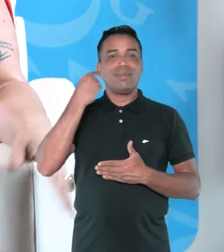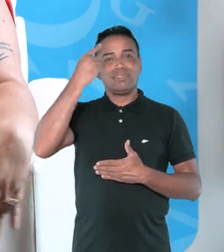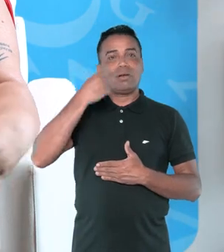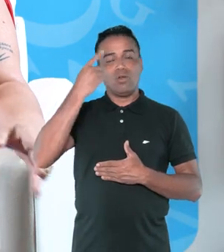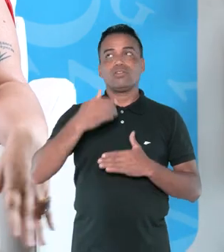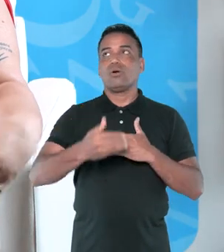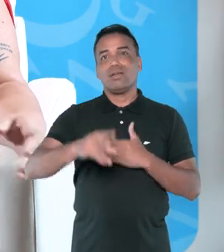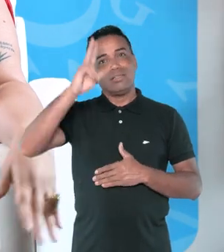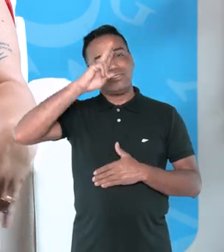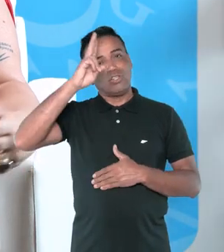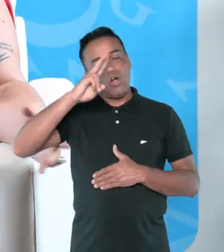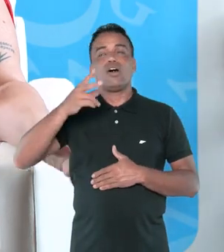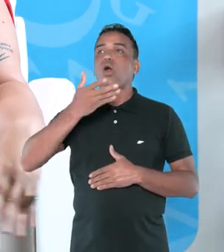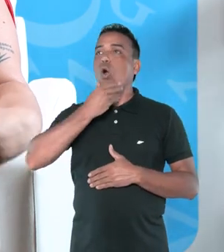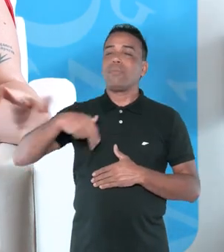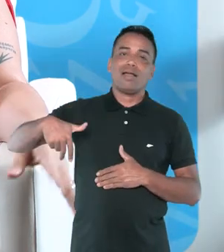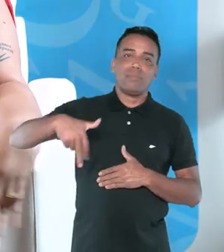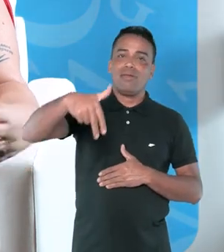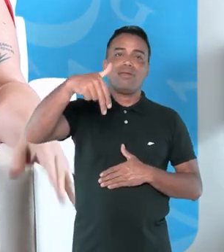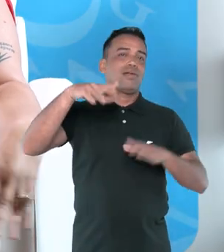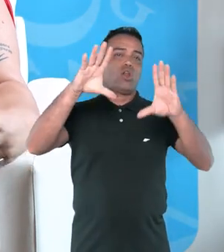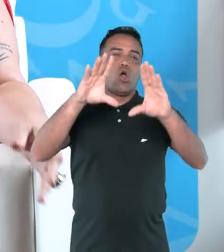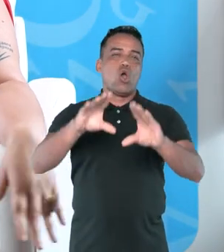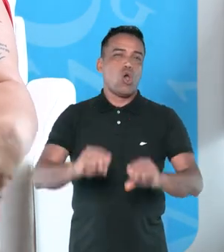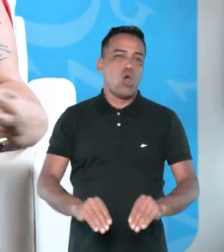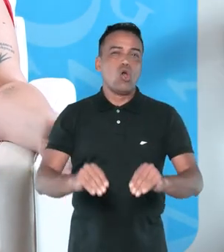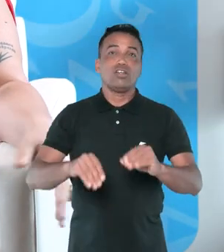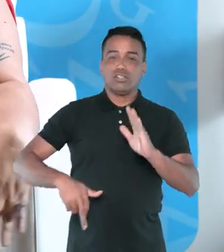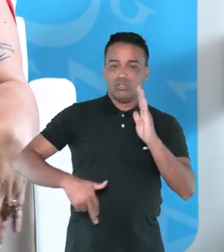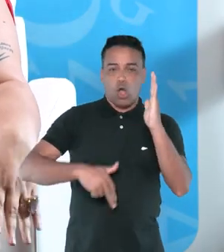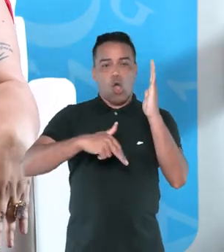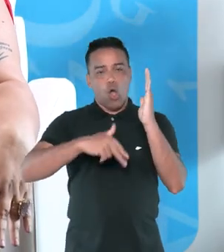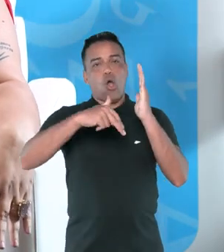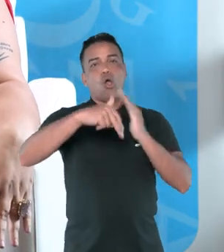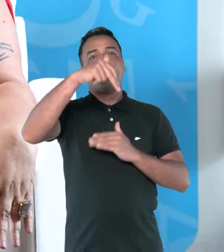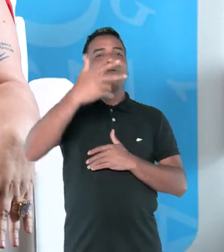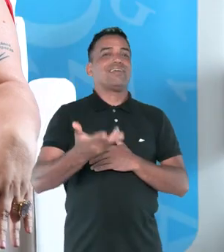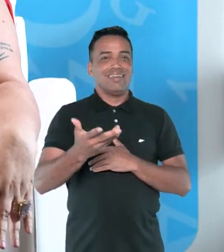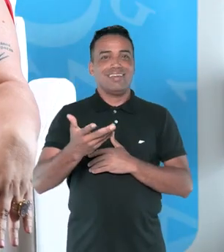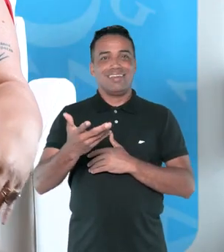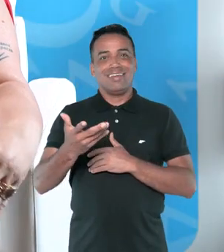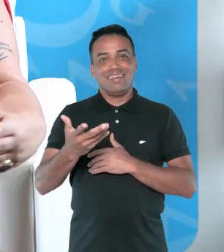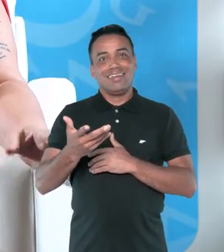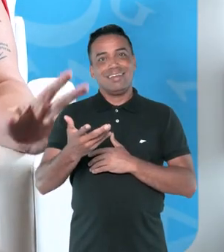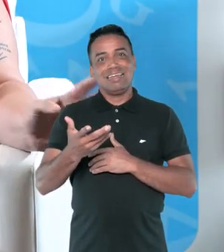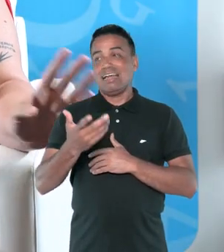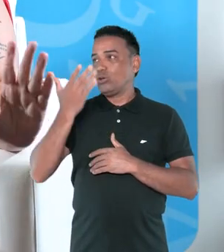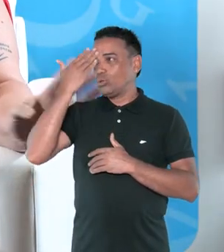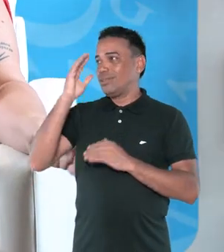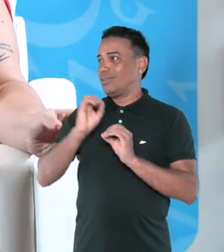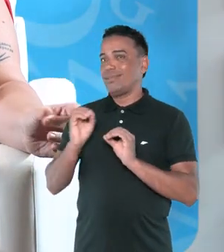sobre um homem que caminha pela noite e não sei o que, sobe dessa escada, é perseguido. Aí ele disse, eu não estou